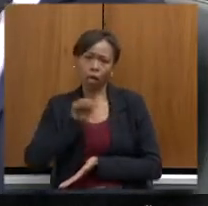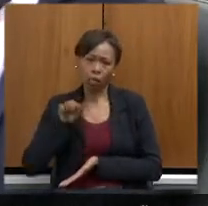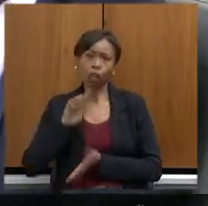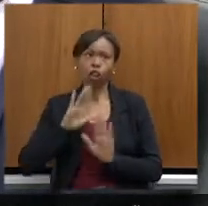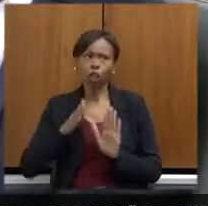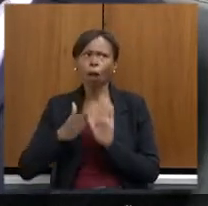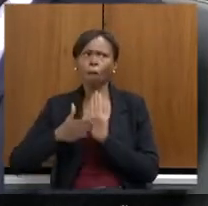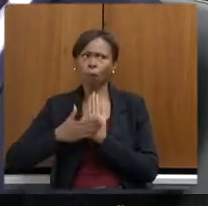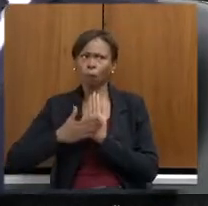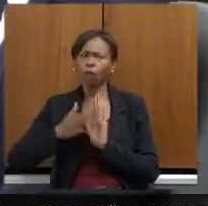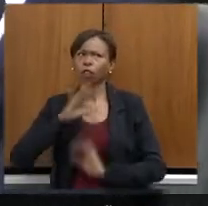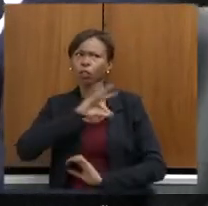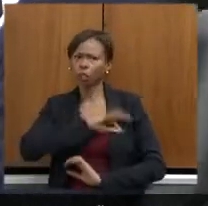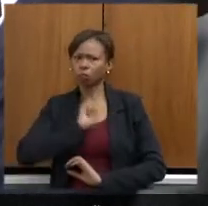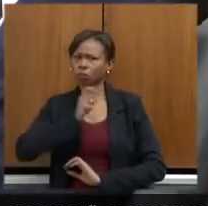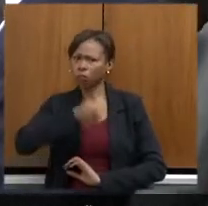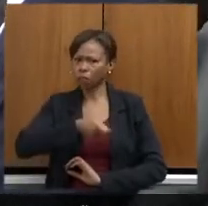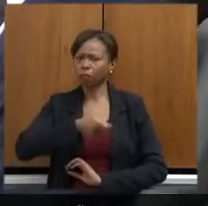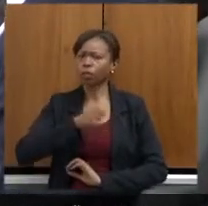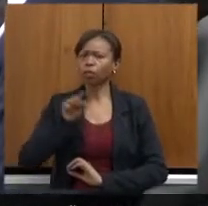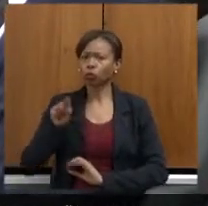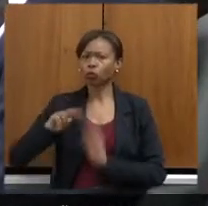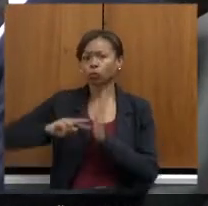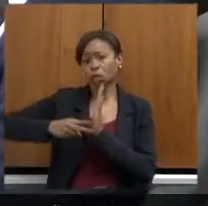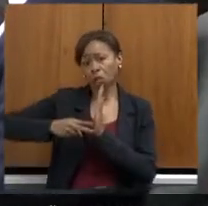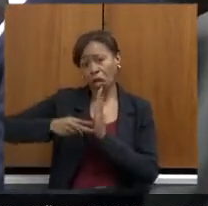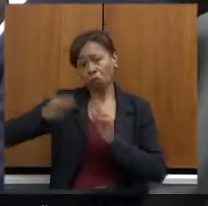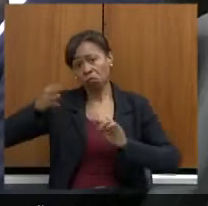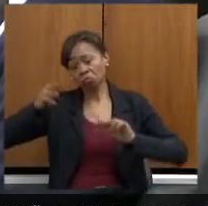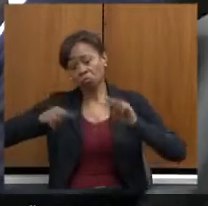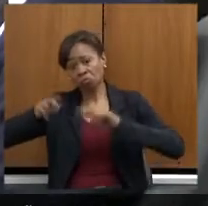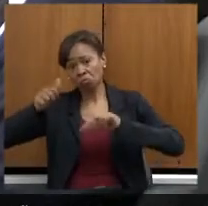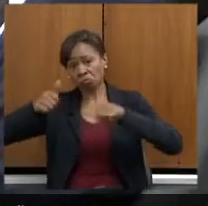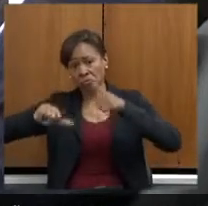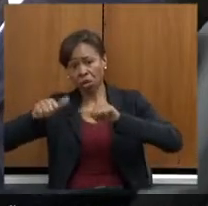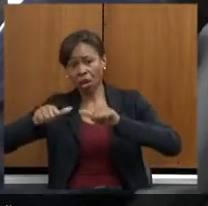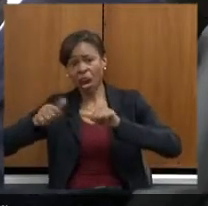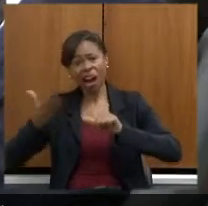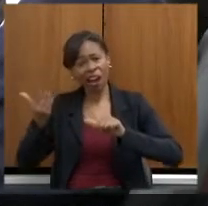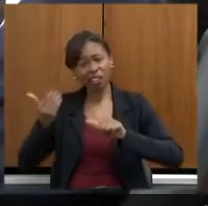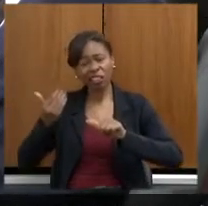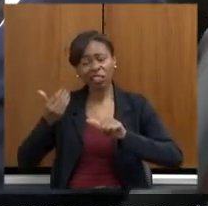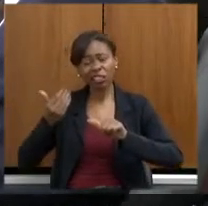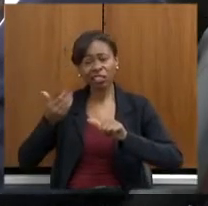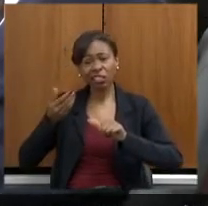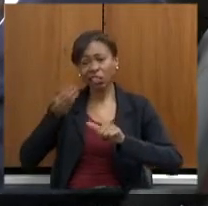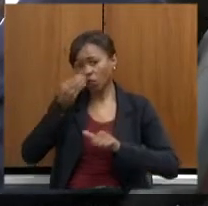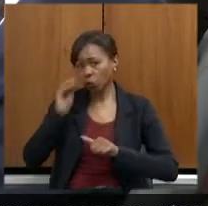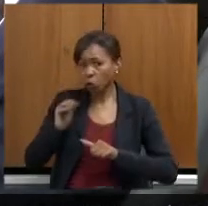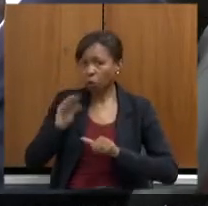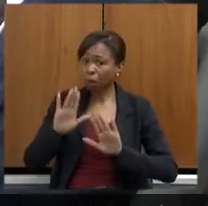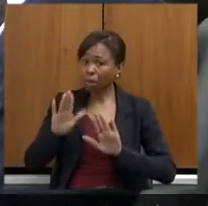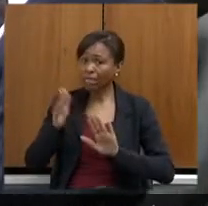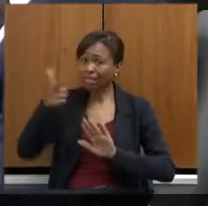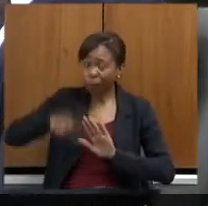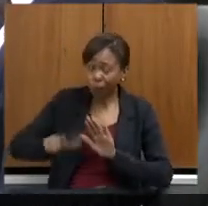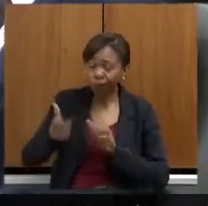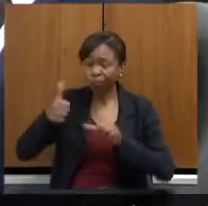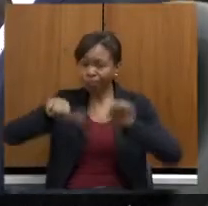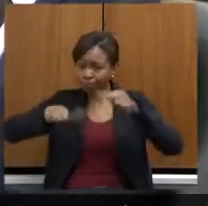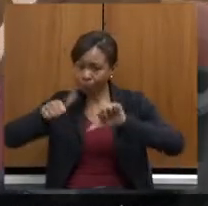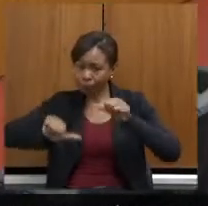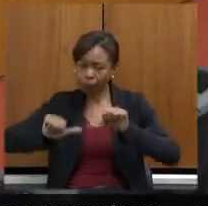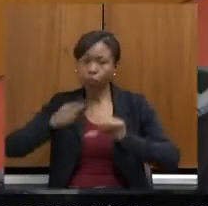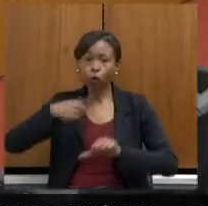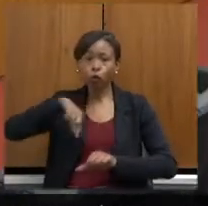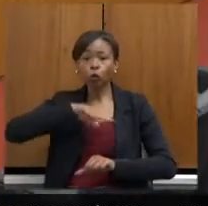proposta de pagamento desses valores que o sindicato está analisando para se recusou mas está revendo tá a gente tem